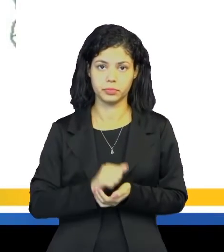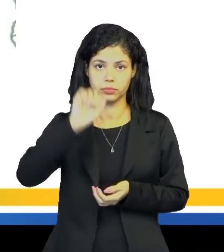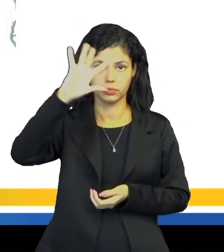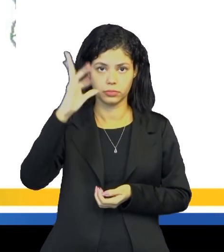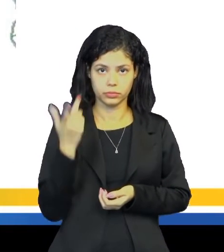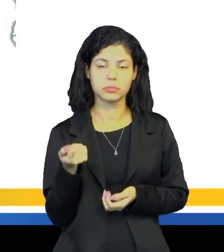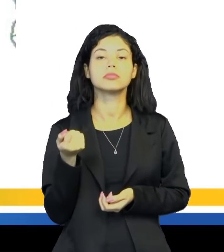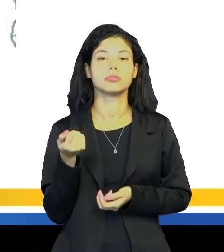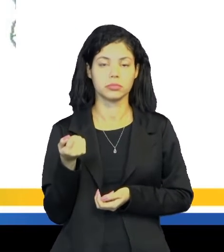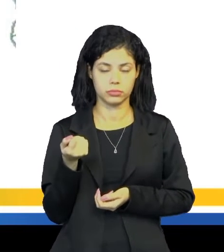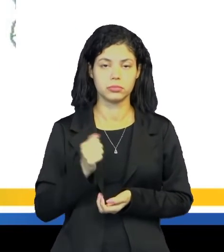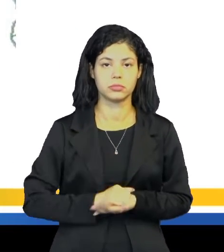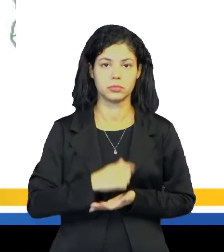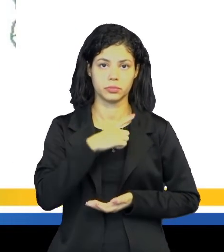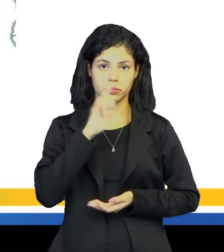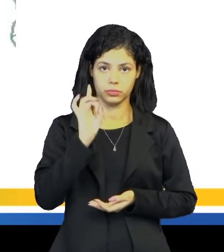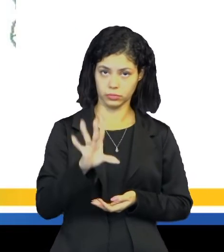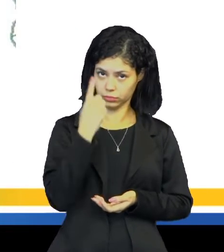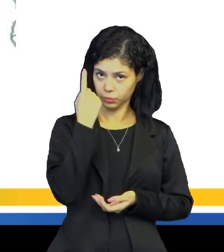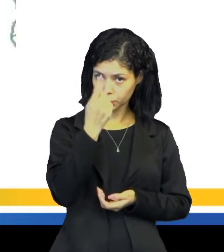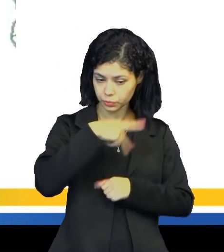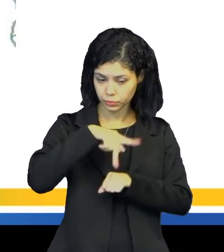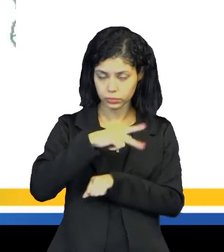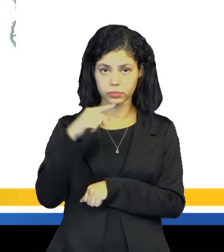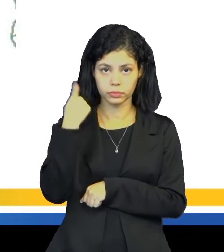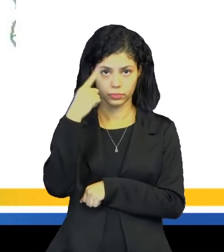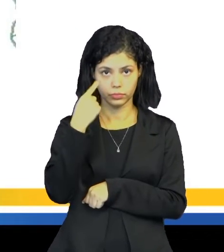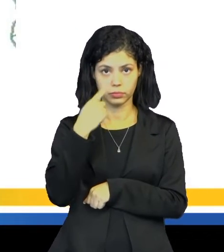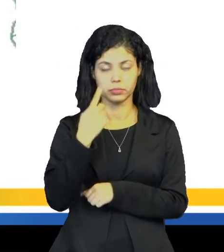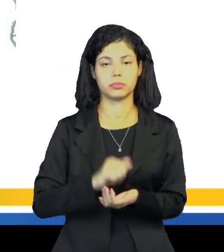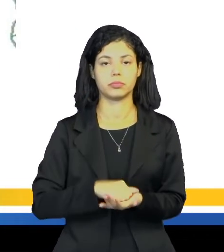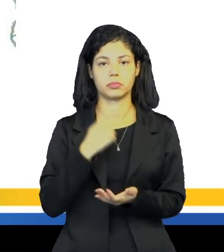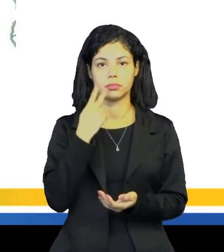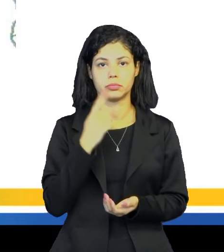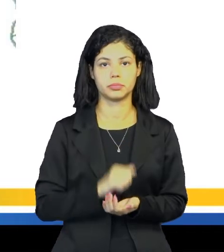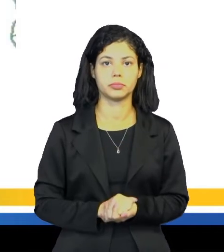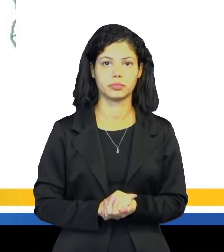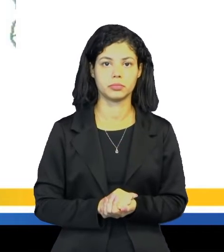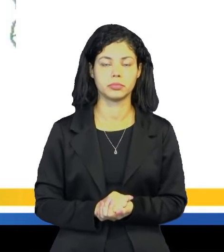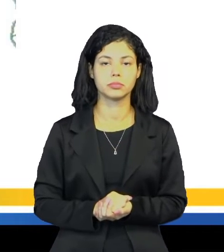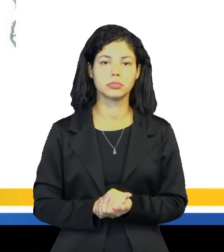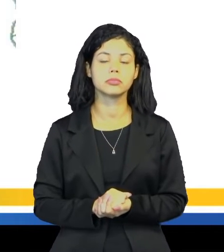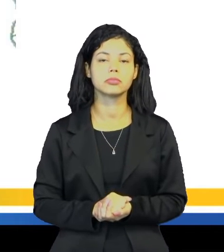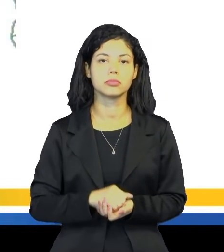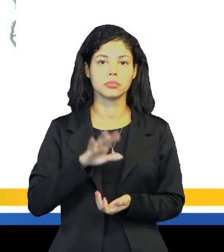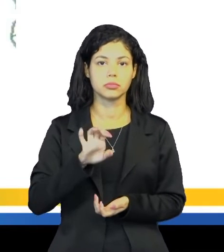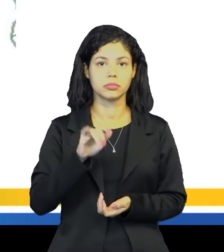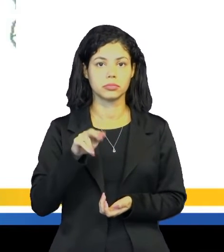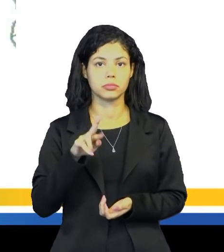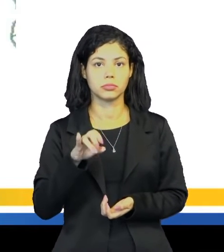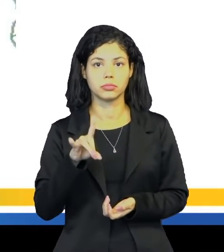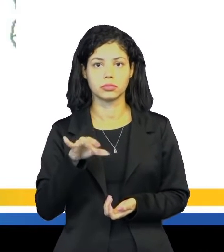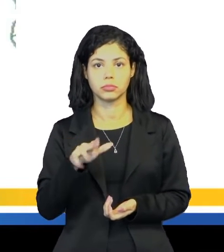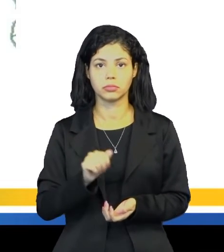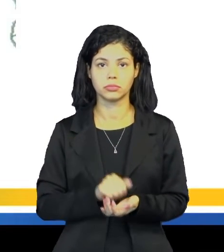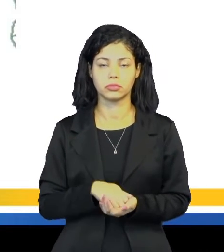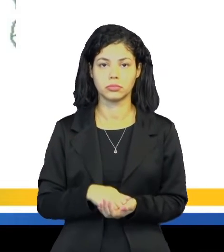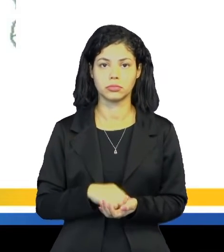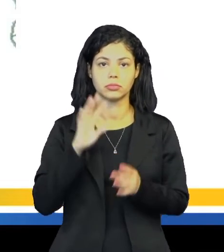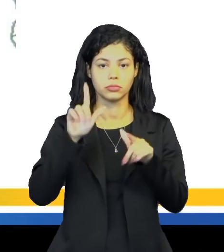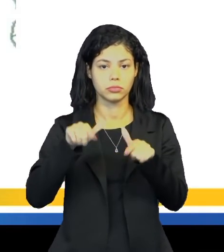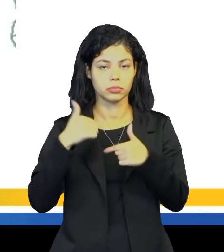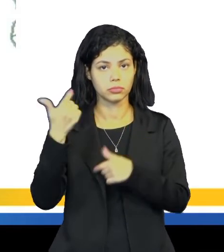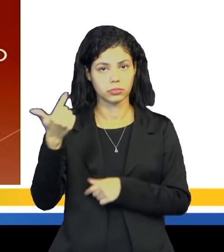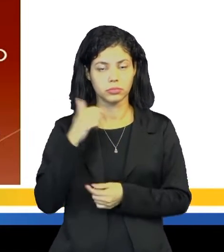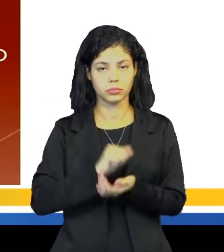África, galera, só tem um país que fala espanhol, né, que é a Guiné Equatorial. E aí todos os outros se concentram nas